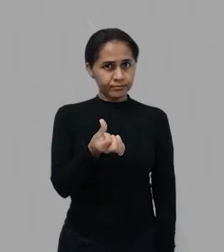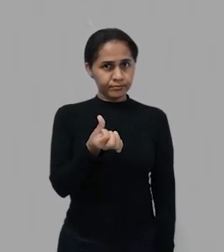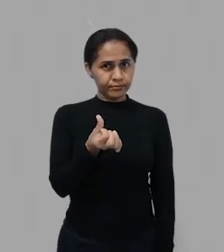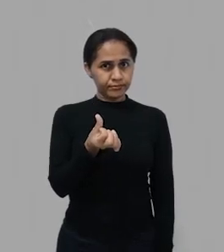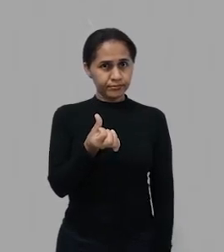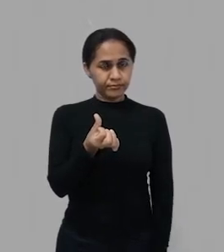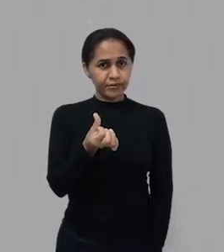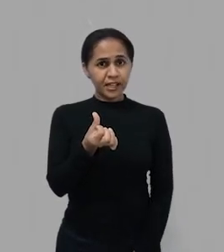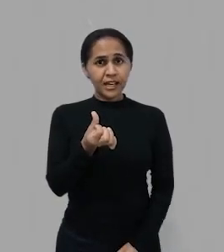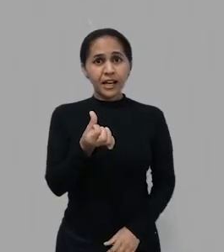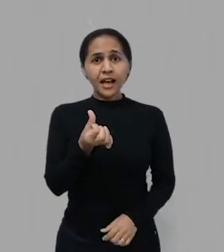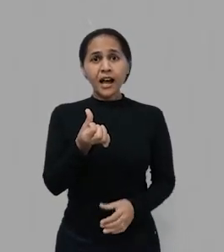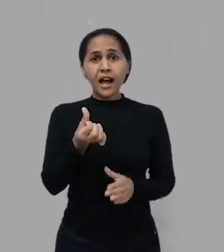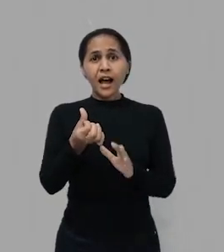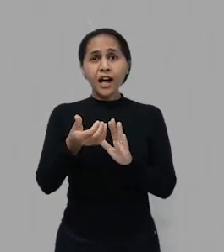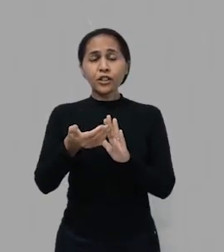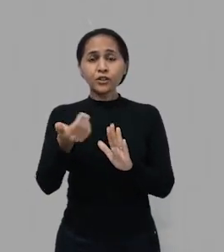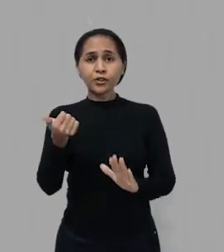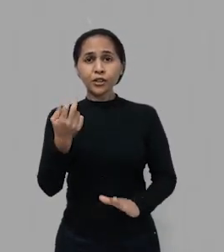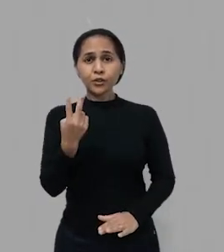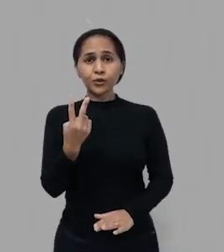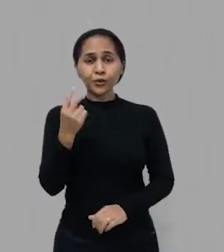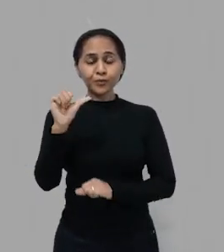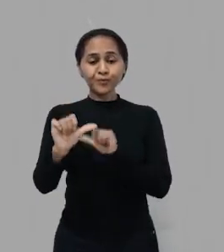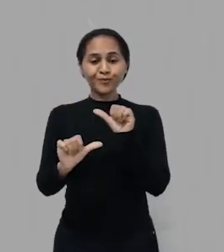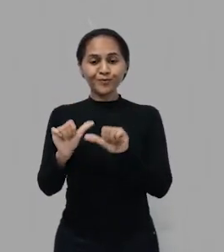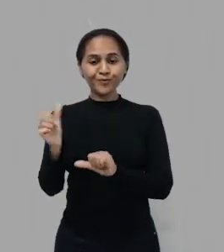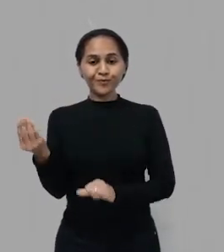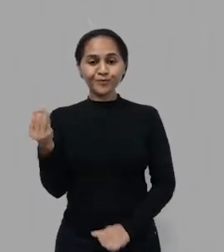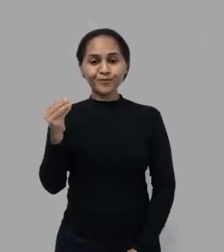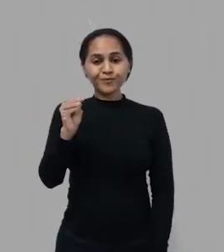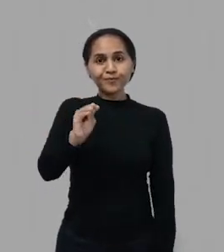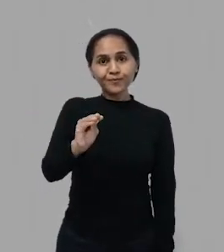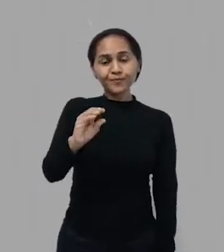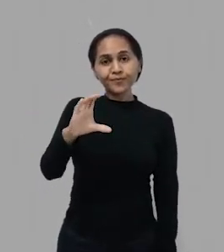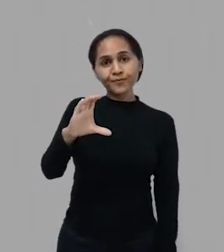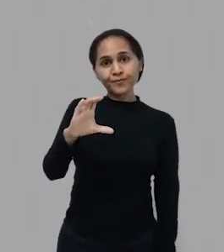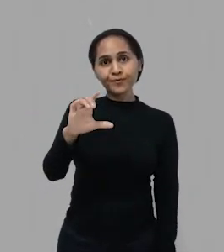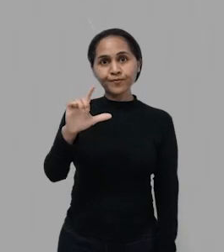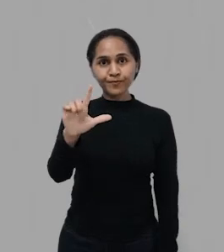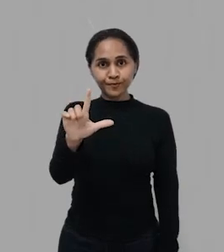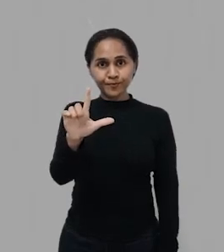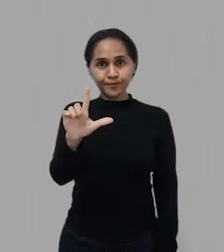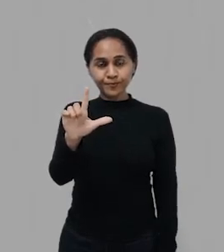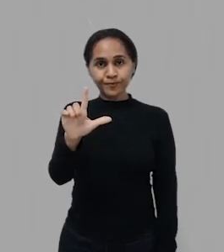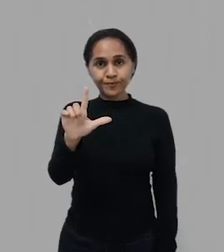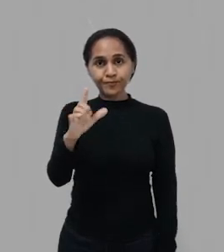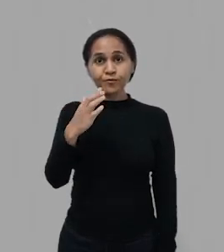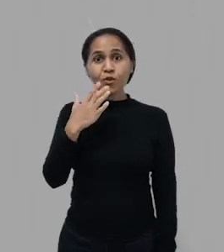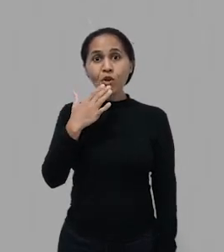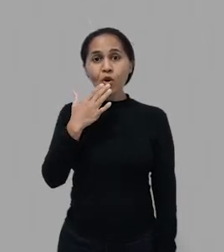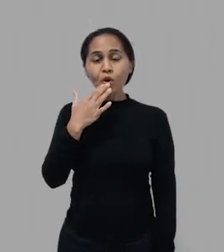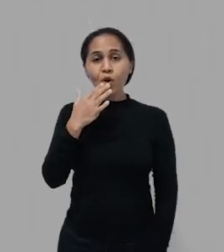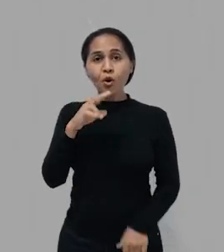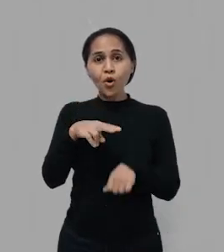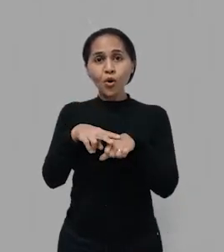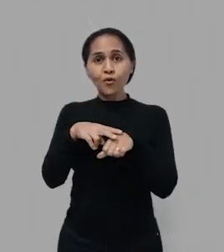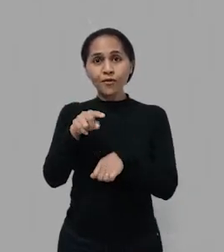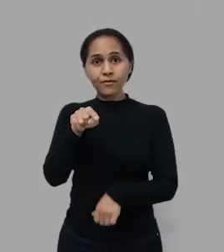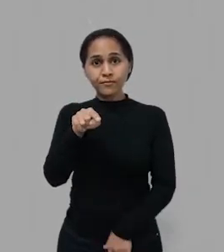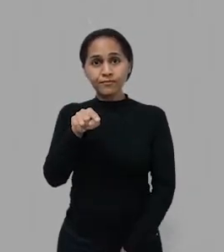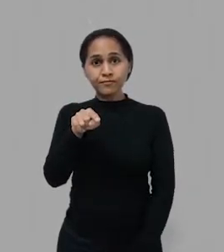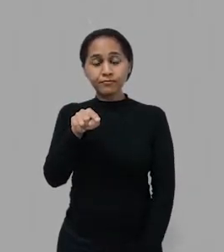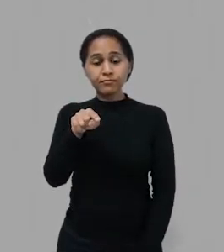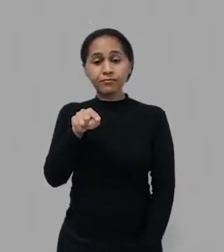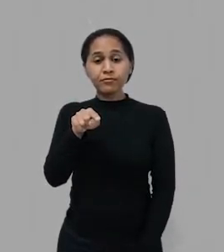hidrogênios por 2 átomos de cloro, são essas bolinhas verdes, tá? Por 2 átomos de cloro. Eu posso obter